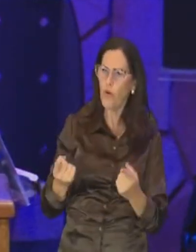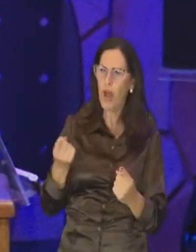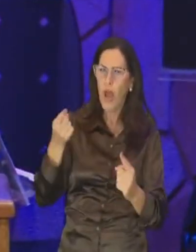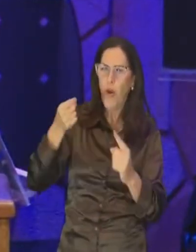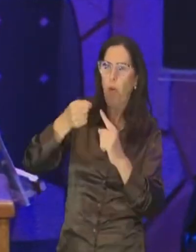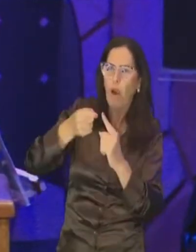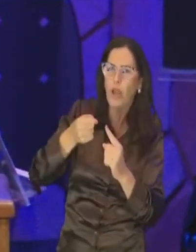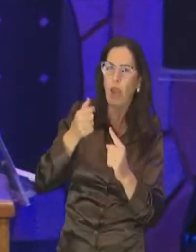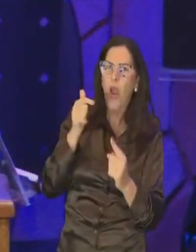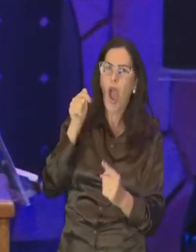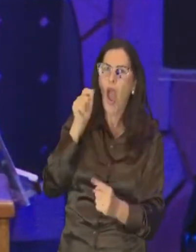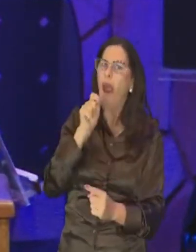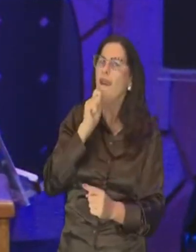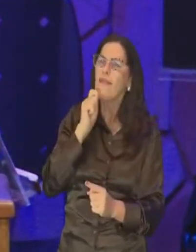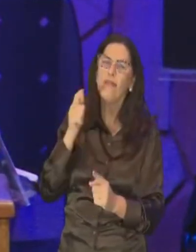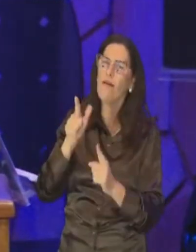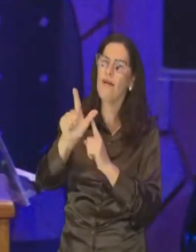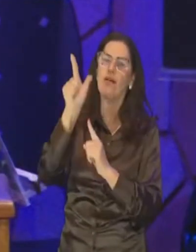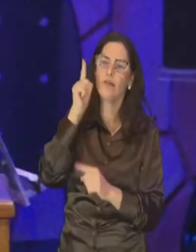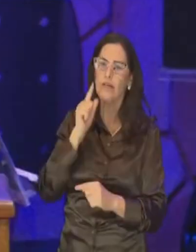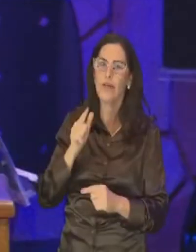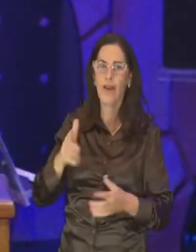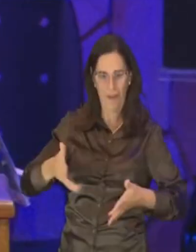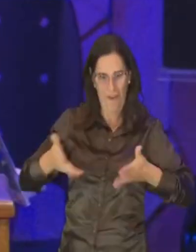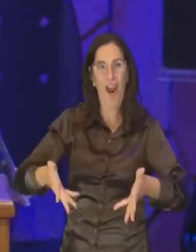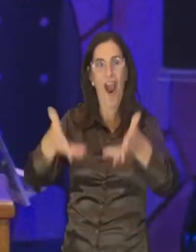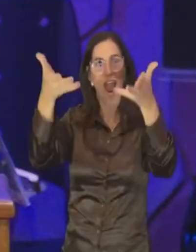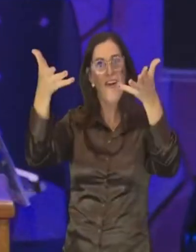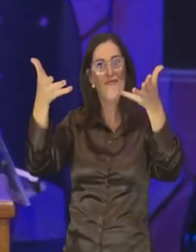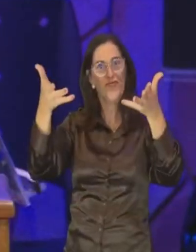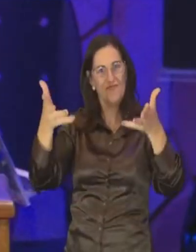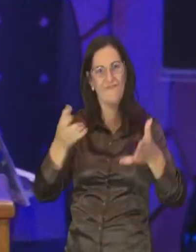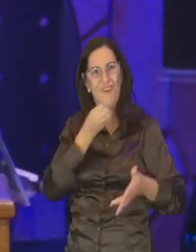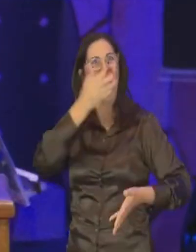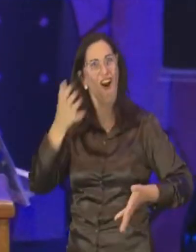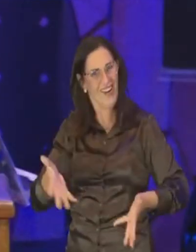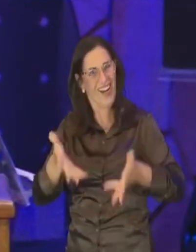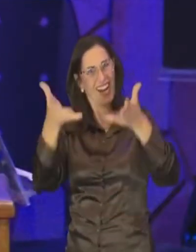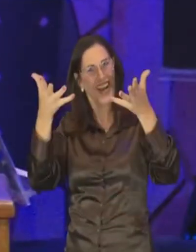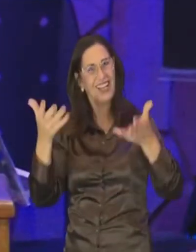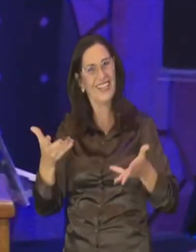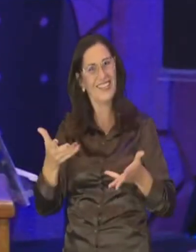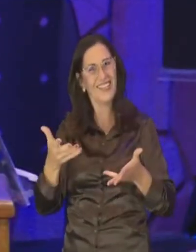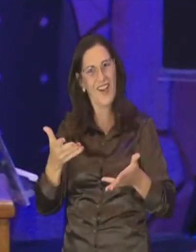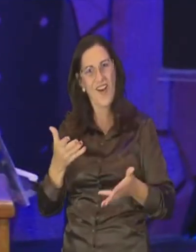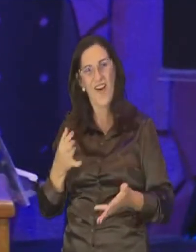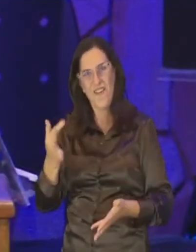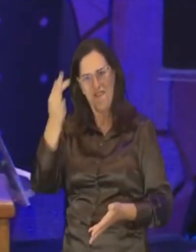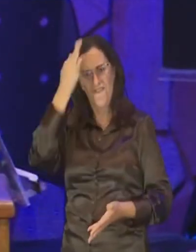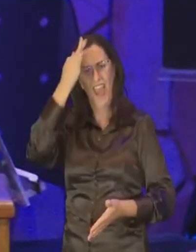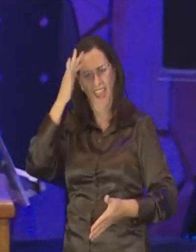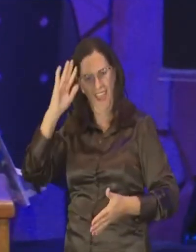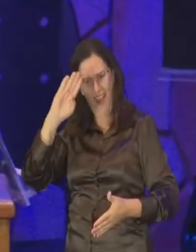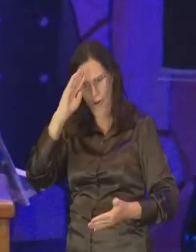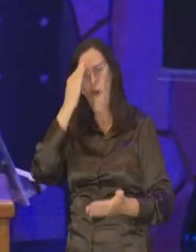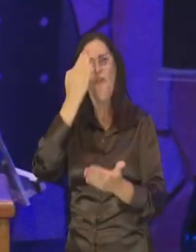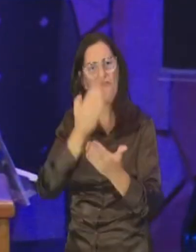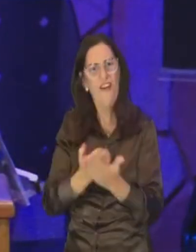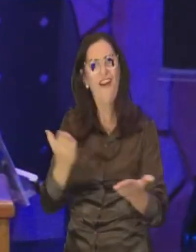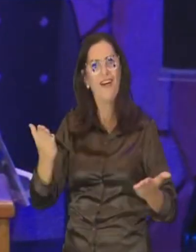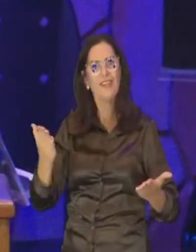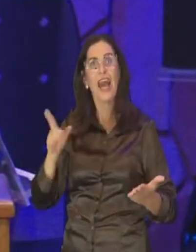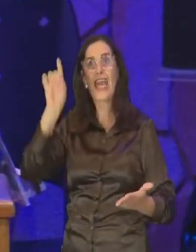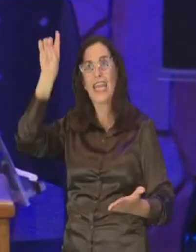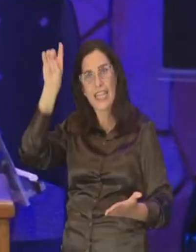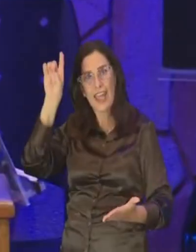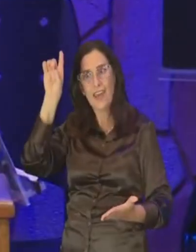foram alcançadas. Tem de bom ânimo, igreja. Um passo de fé, de confiança, de que